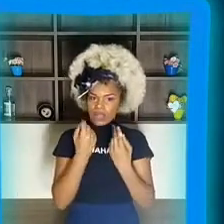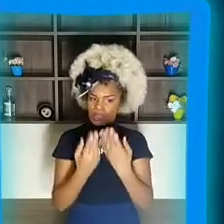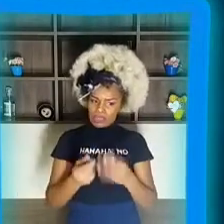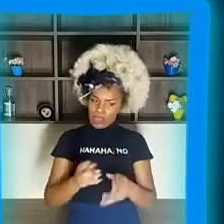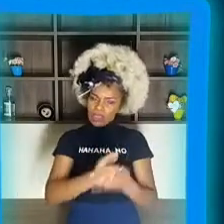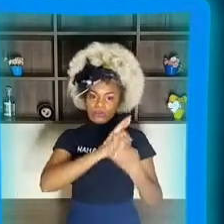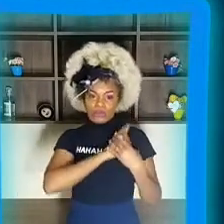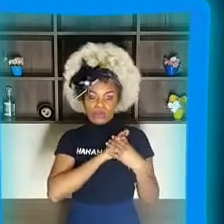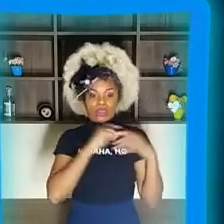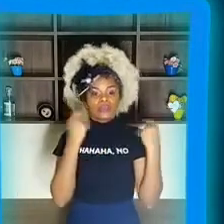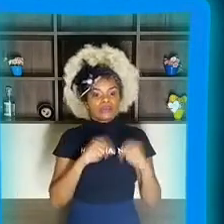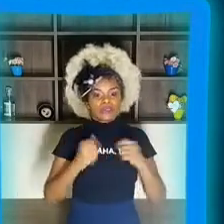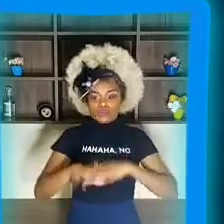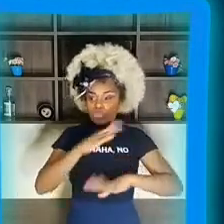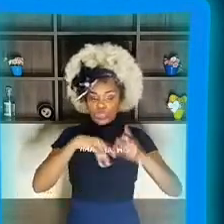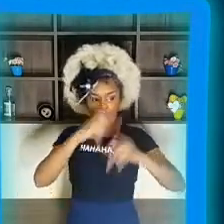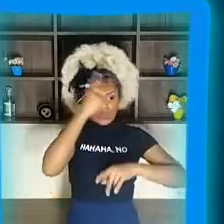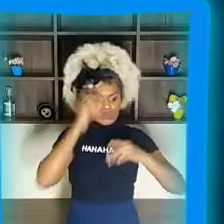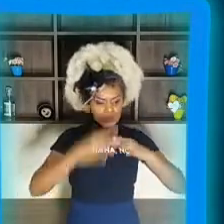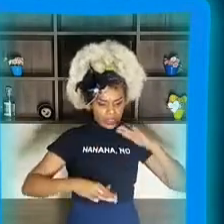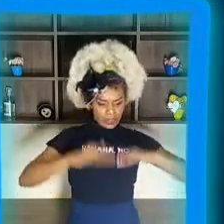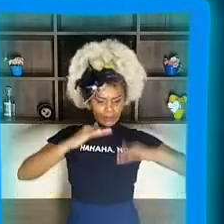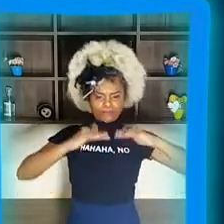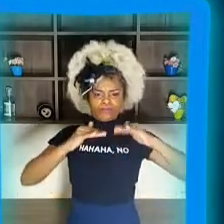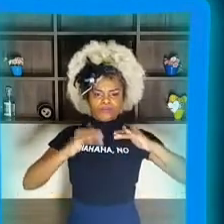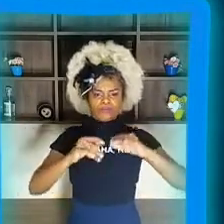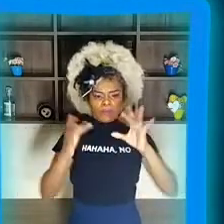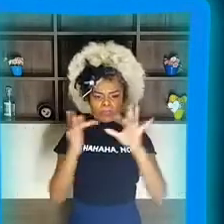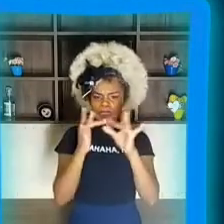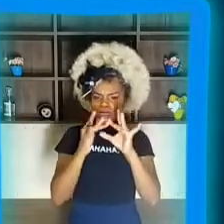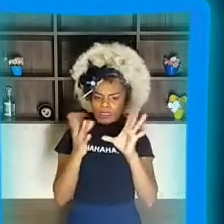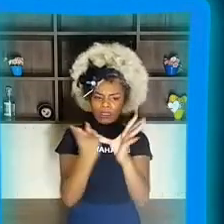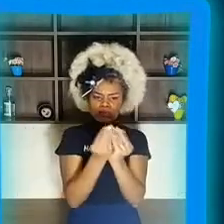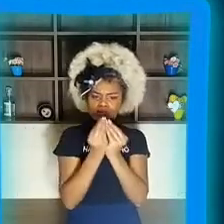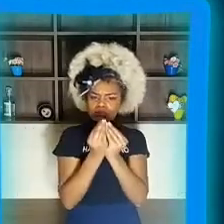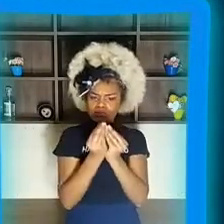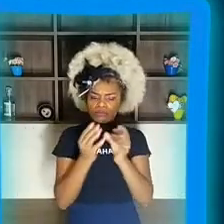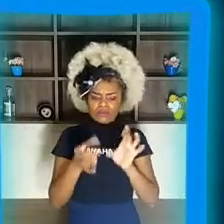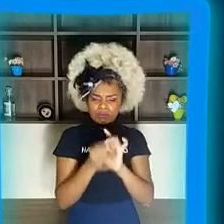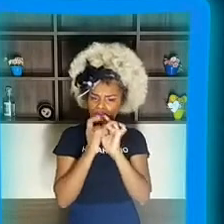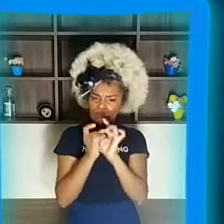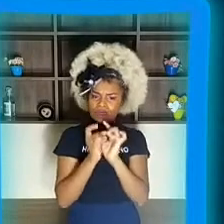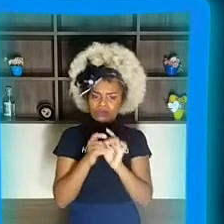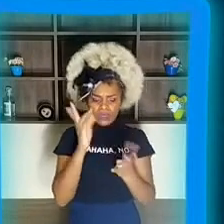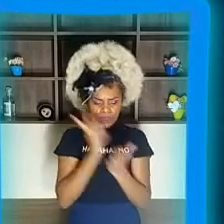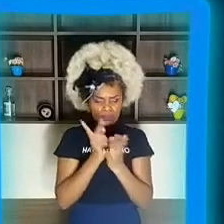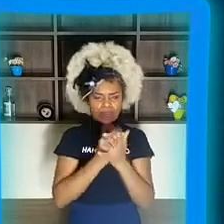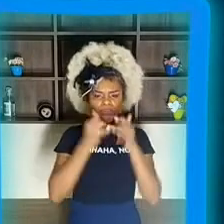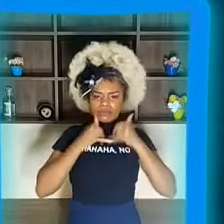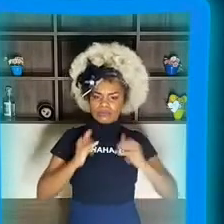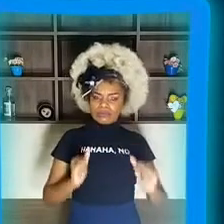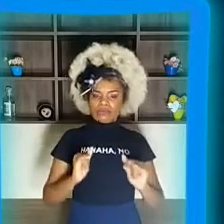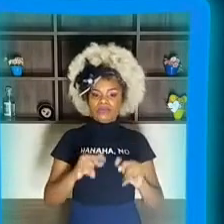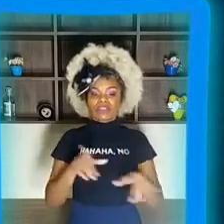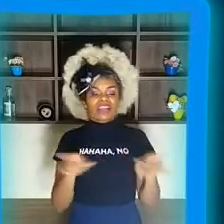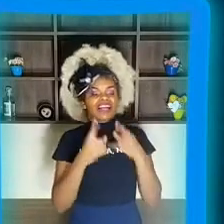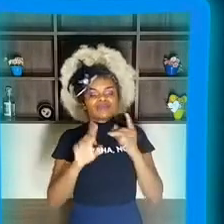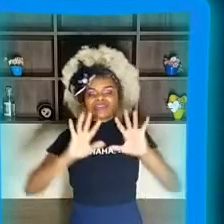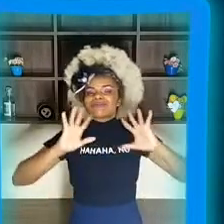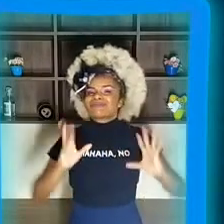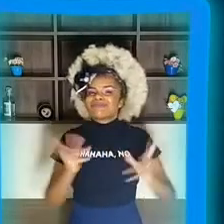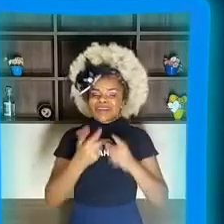responsabilidade, é preciso que todo mundo esteja ali, né, em comunhão, numa vibração legal, né? E a música é um instrumento maravilhoso para